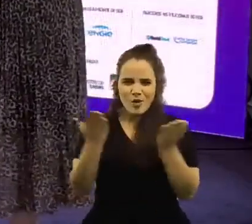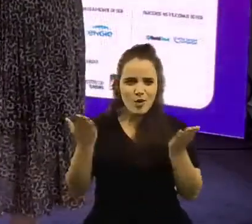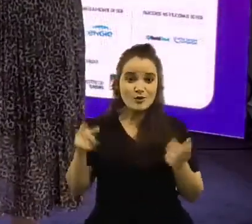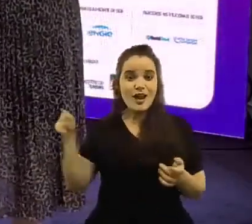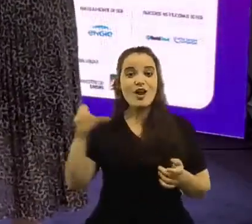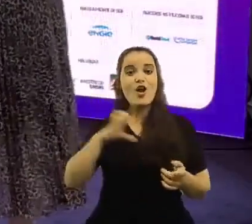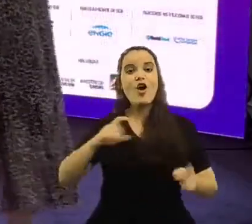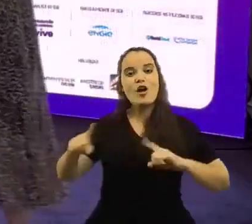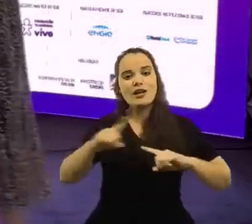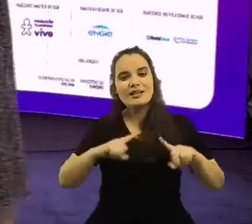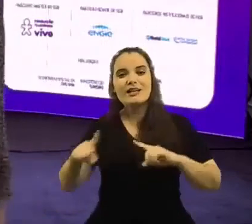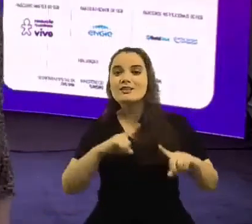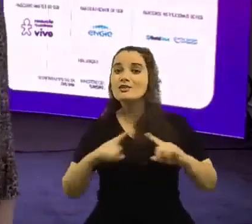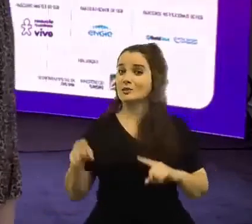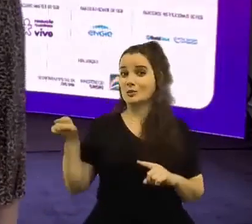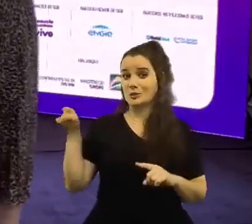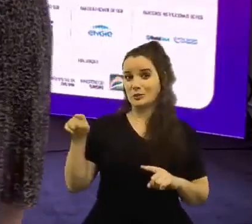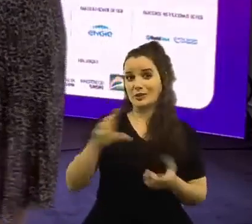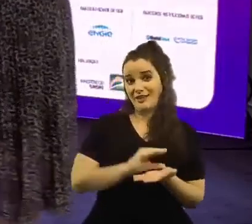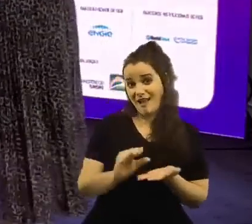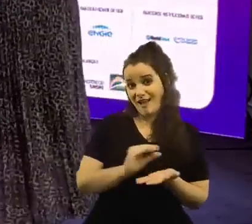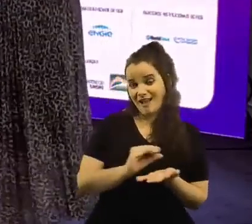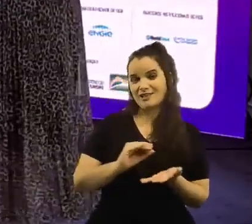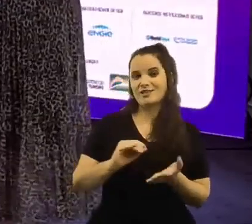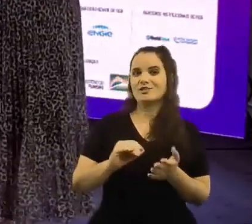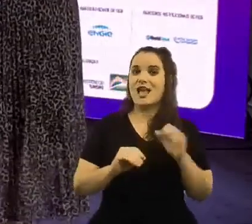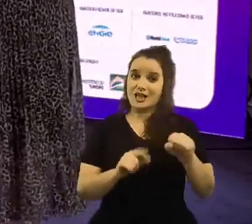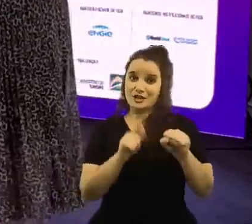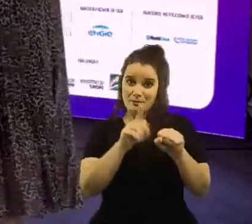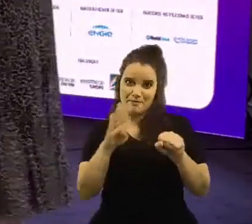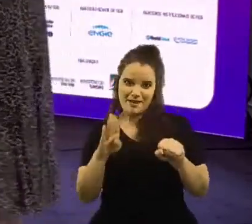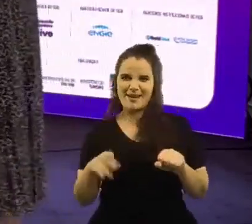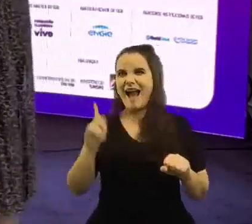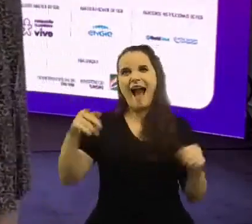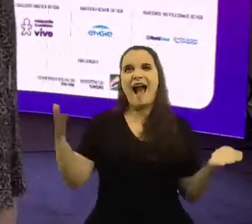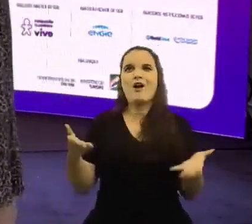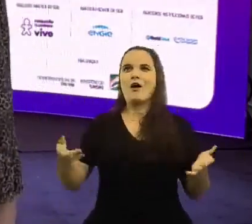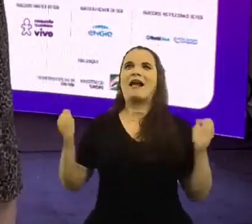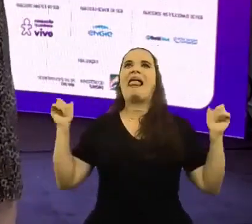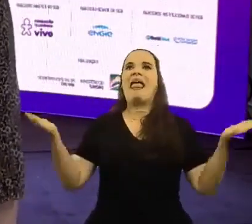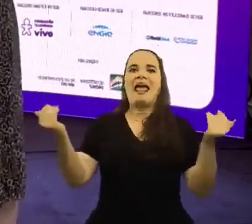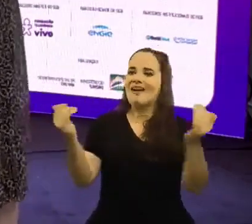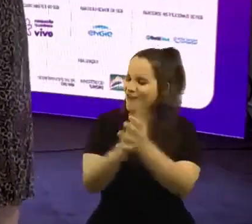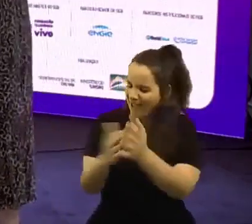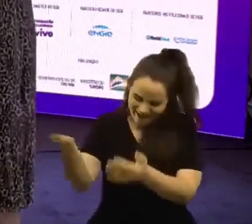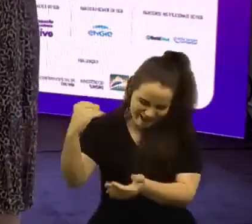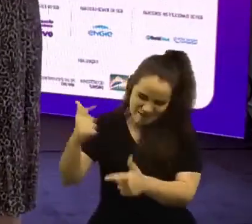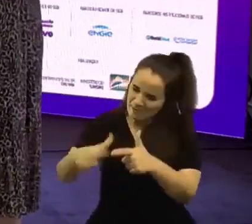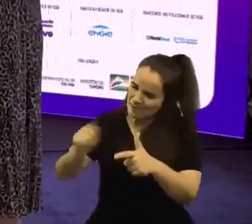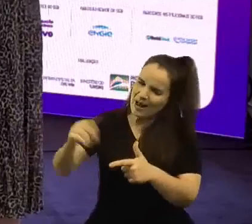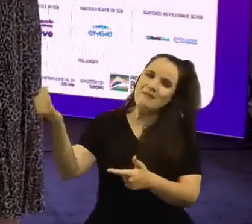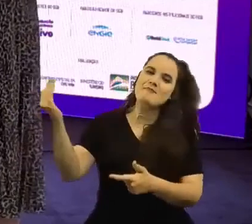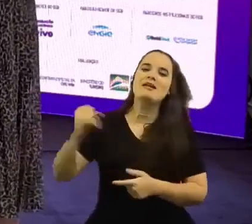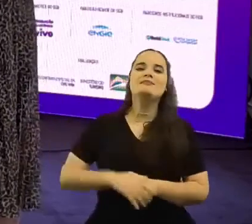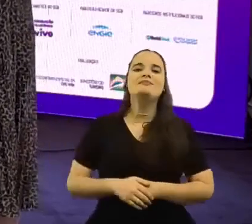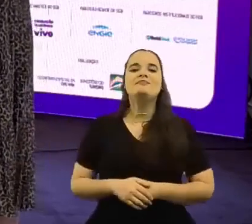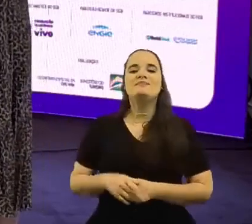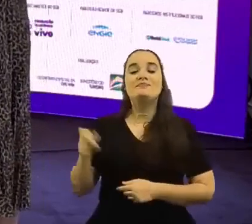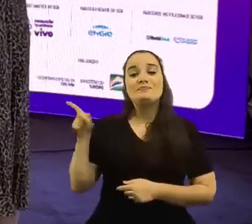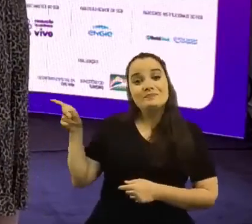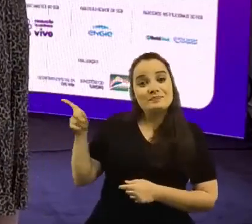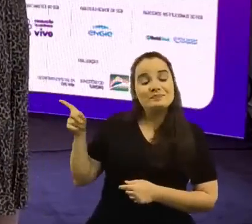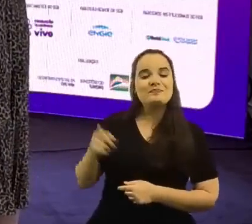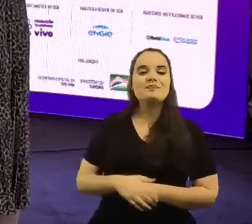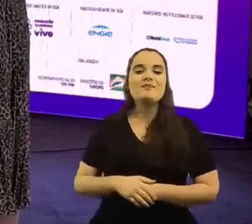SGB. A gente está adorando fazer tudo descontraído aqui, invade o palco, faz tudo. Tá? Então, nosso time, né?